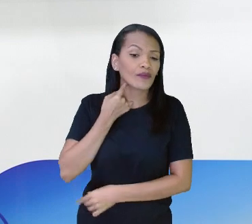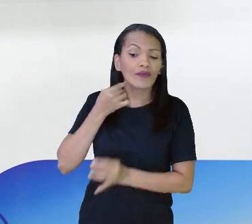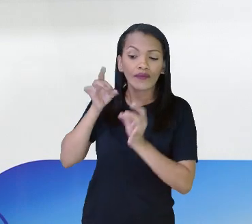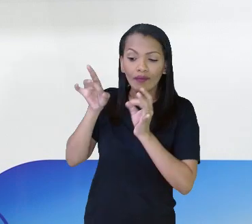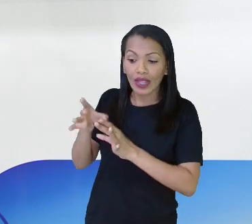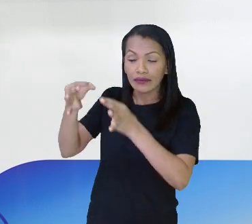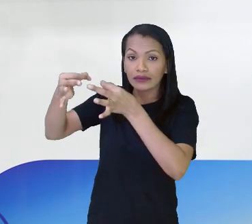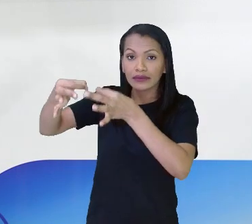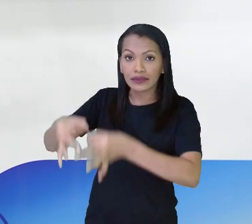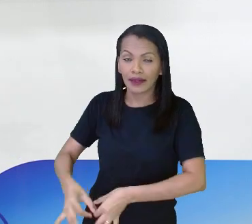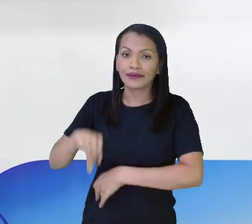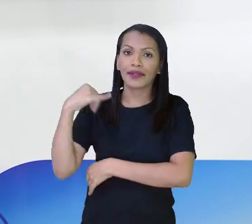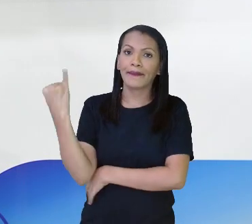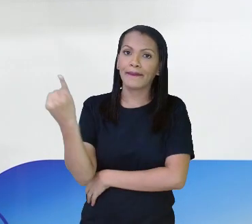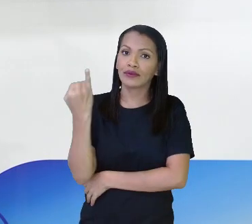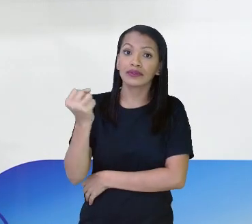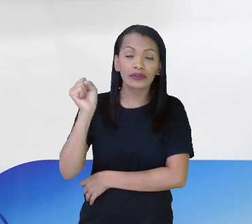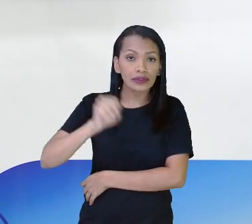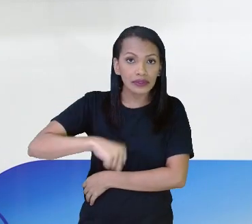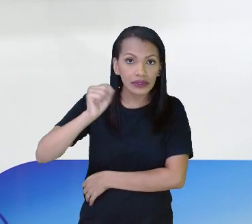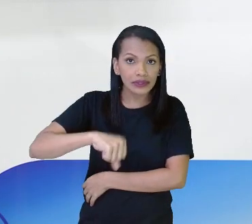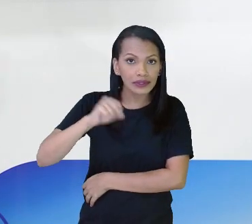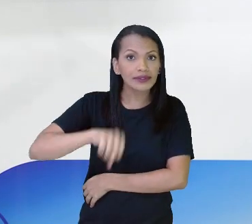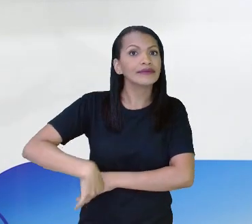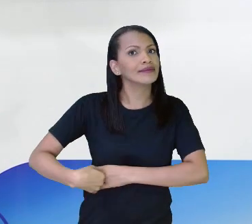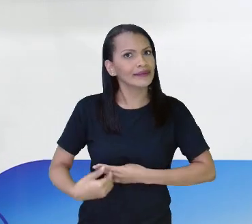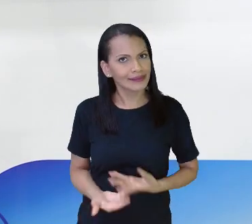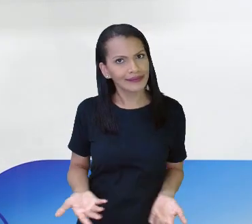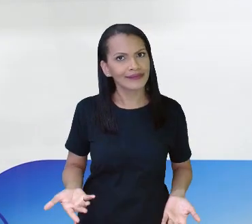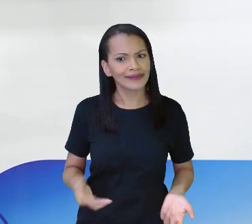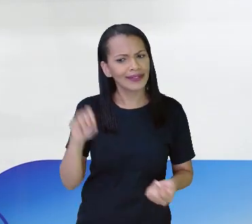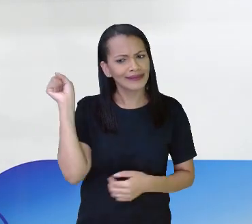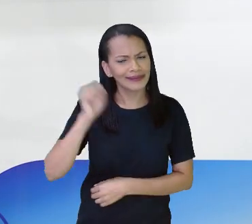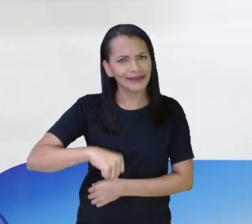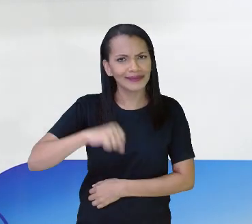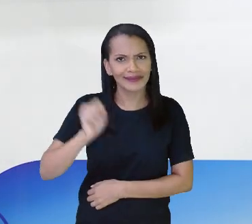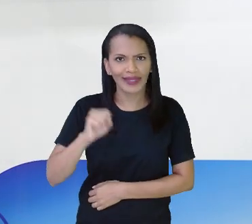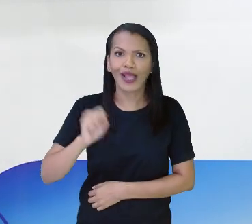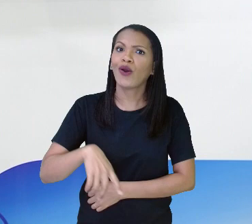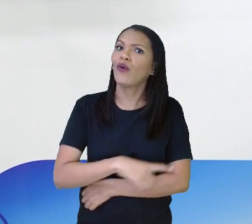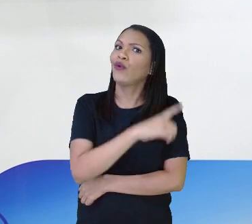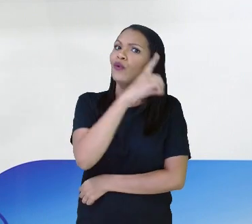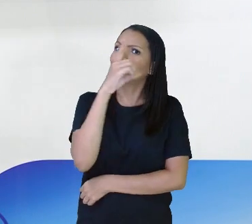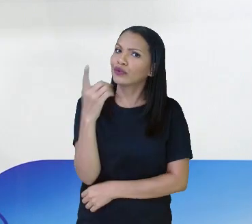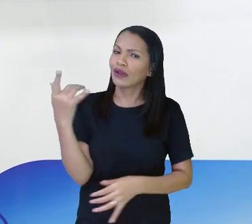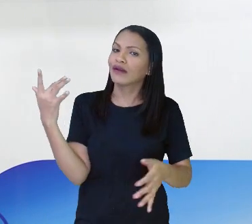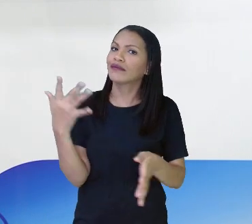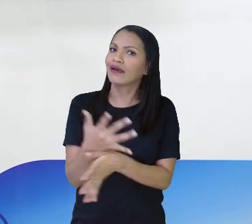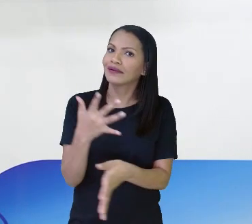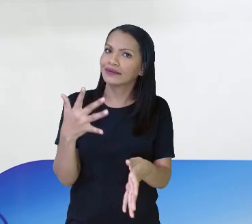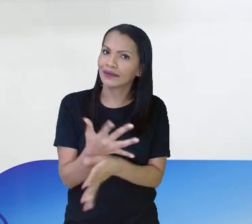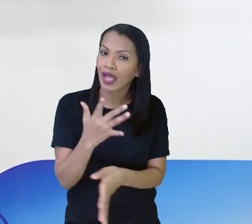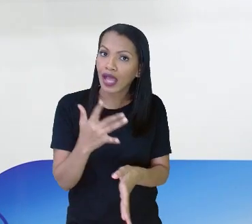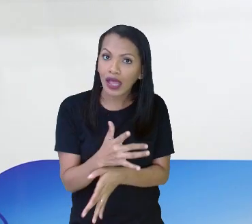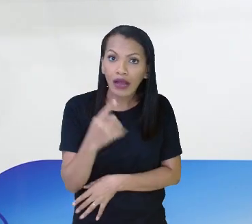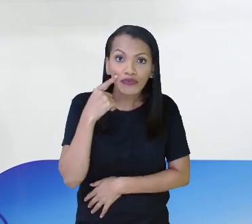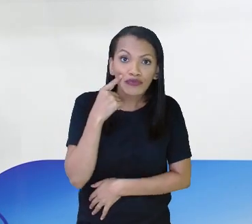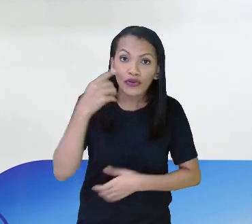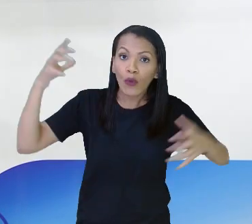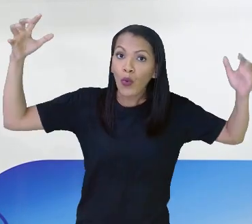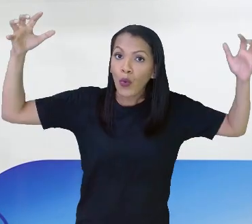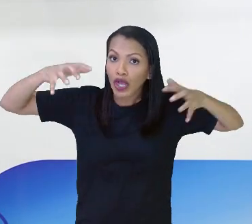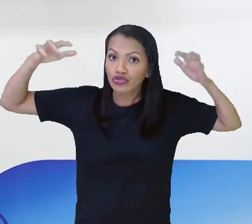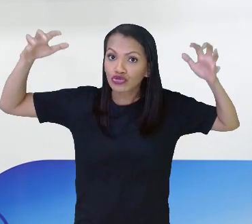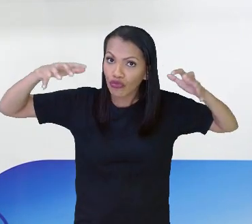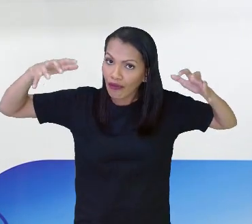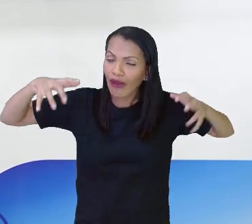importante para a sociedade? Claro. Nós tivemos por esse dia na nossa cidade a questão das chuvas, dos alagamentos, e muita